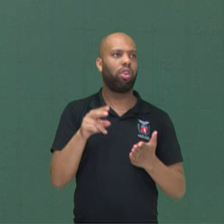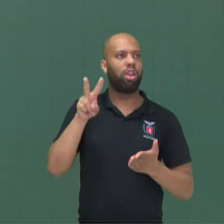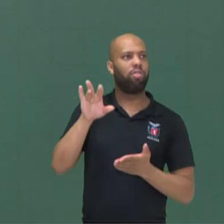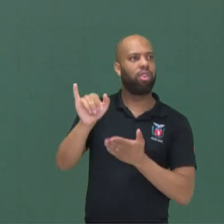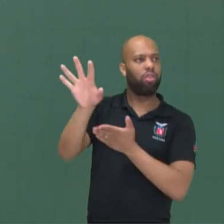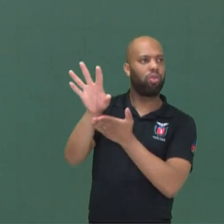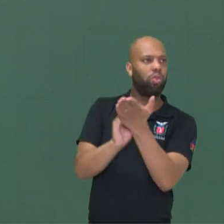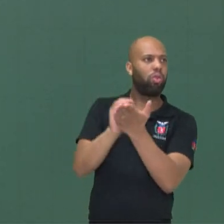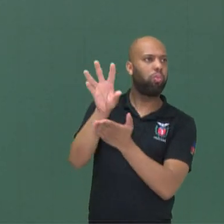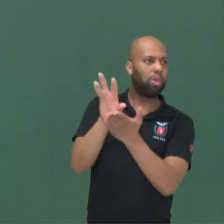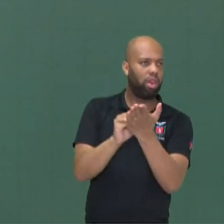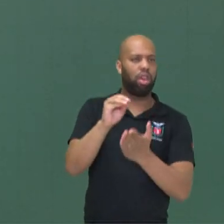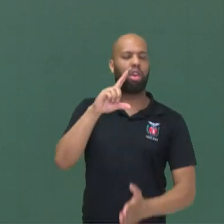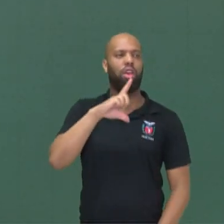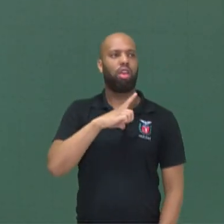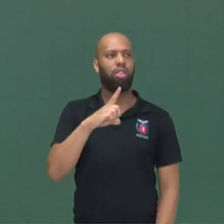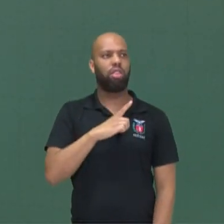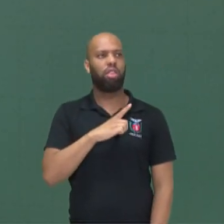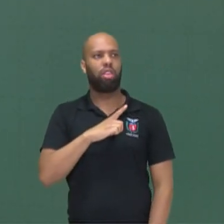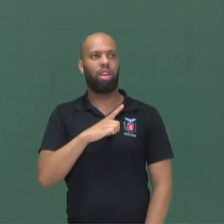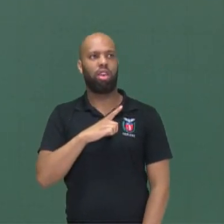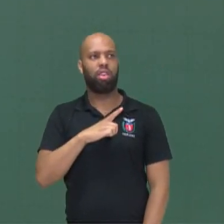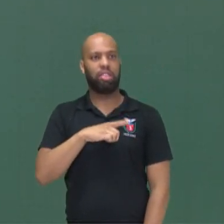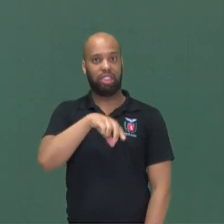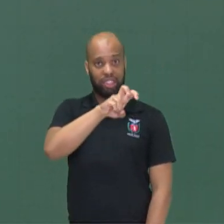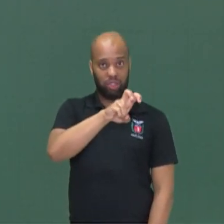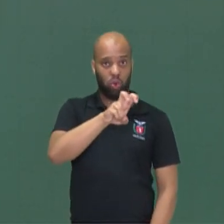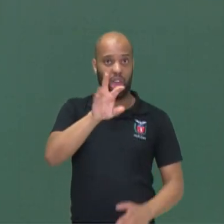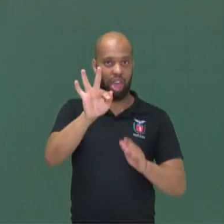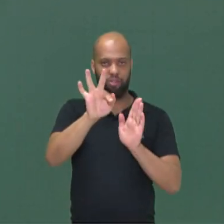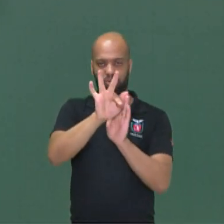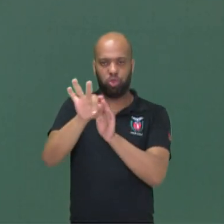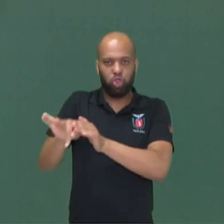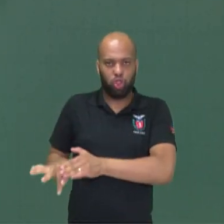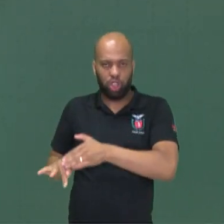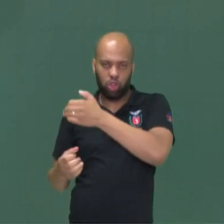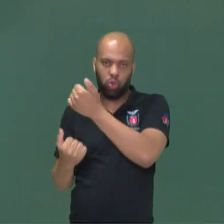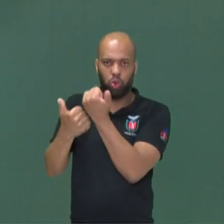expressão, só que no lugar do F eu escrevo 104.